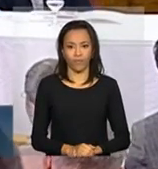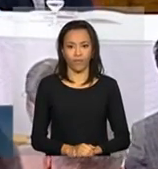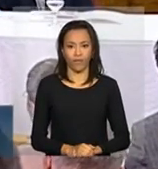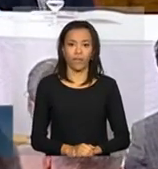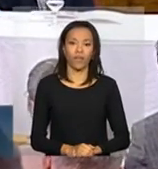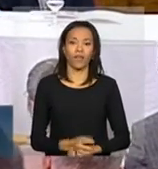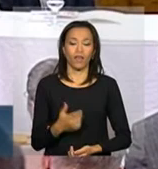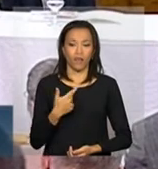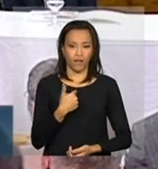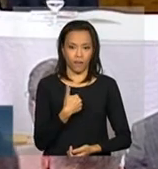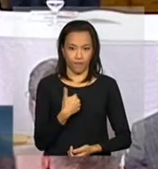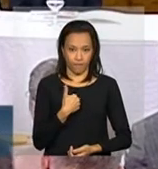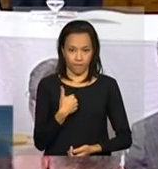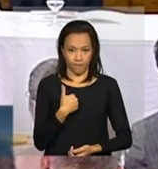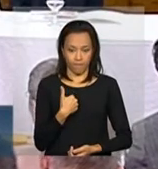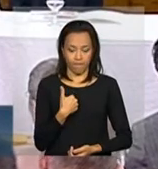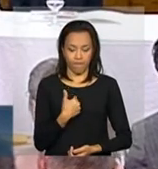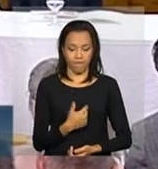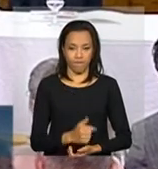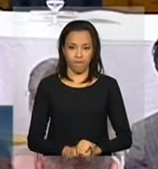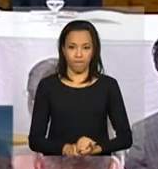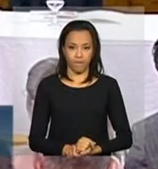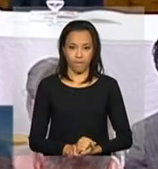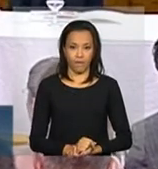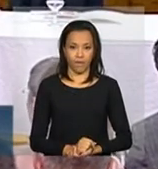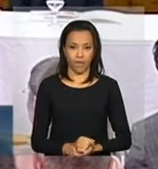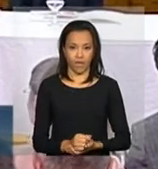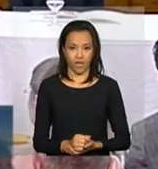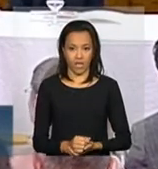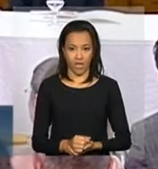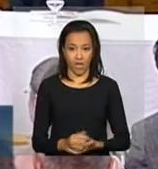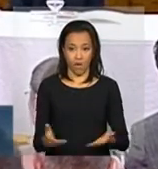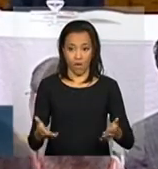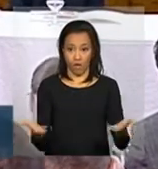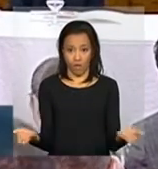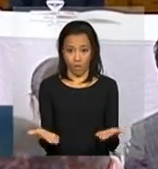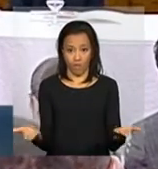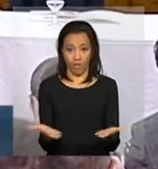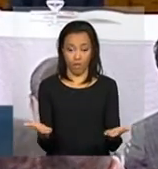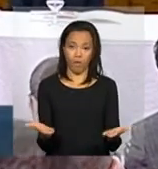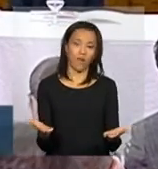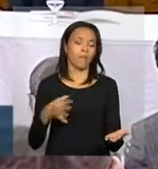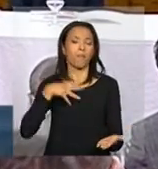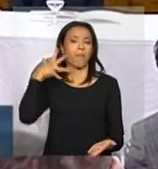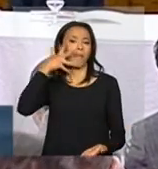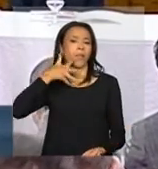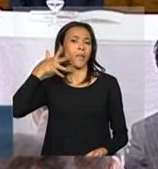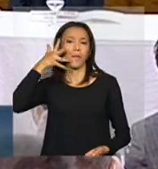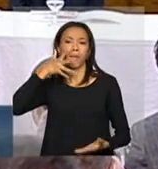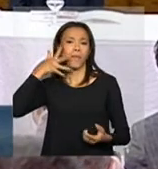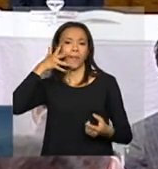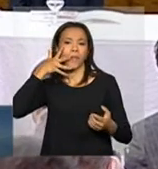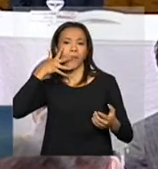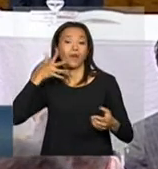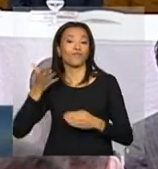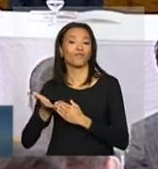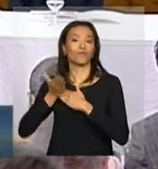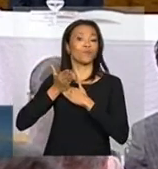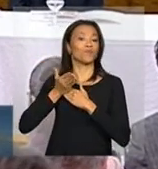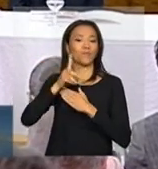eu vou dividir esse momento de fala agora com o Daniel